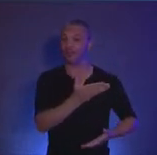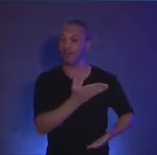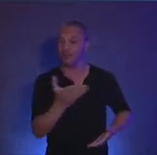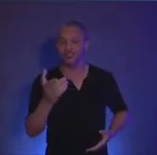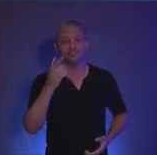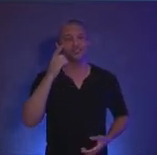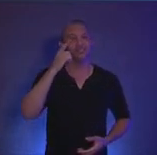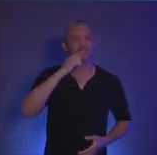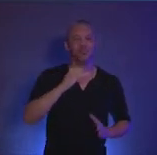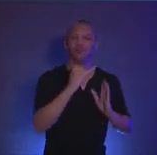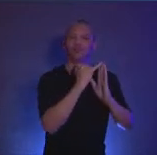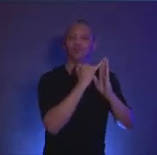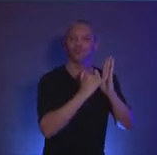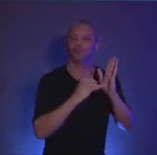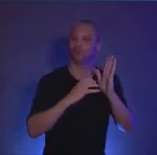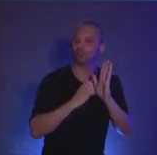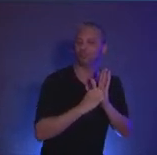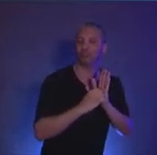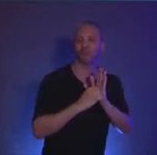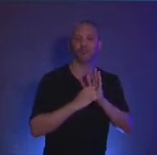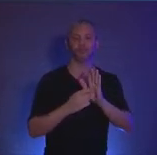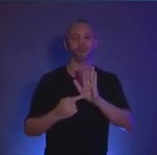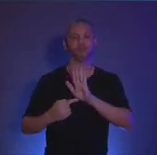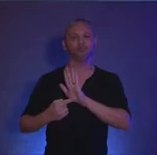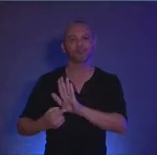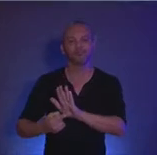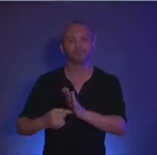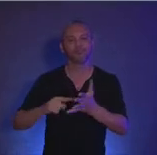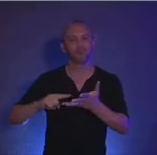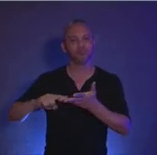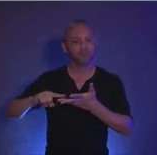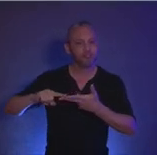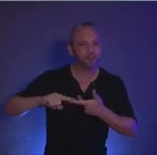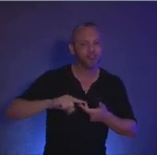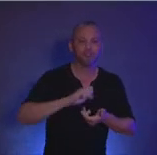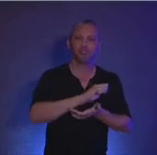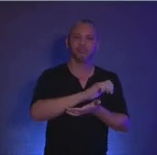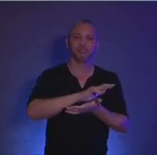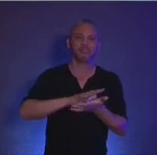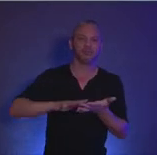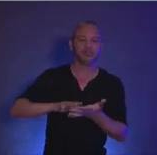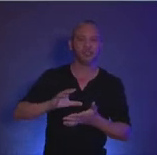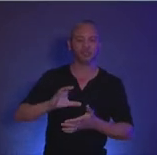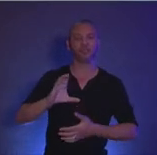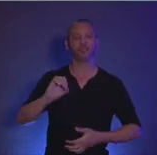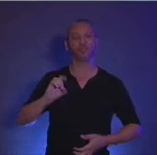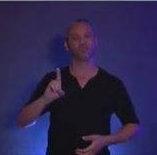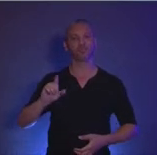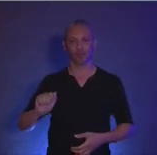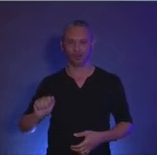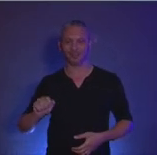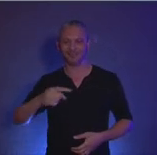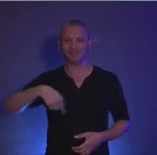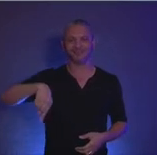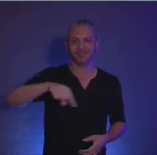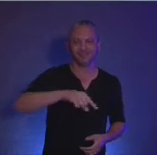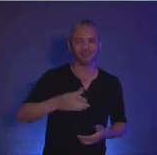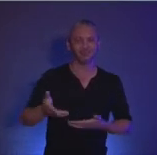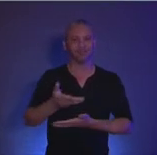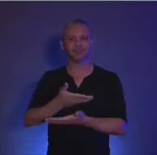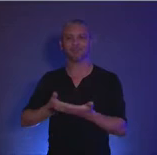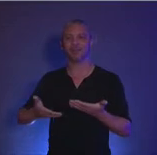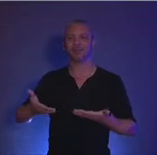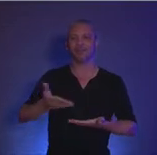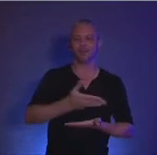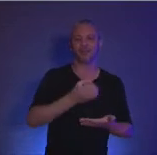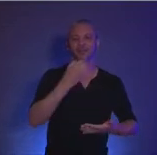mais uma vez, inscrito trabalhos, terem indicado atividades para o CODA, para que tudo fosse essa troca gostosa